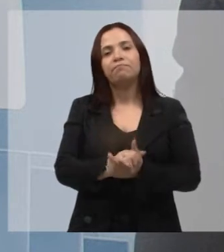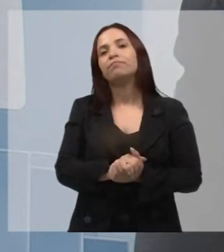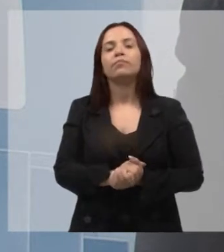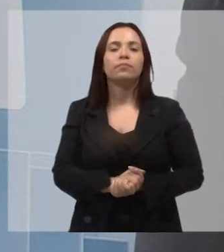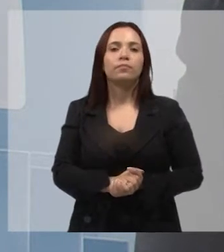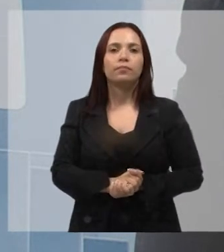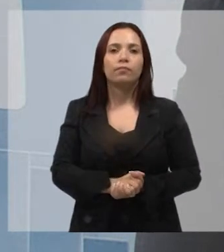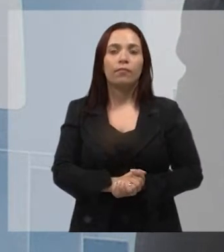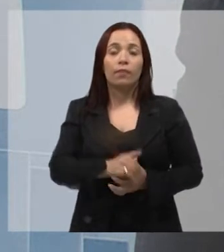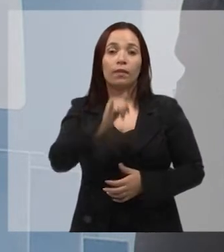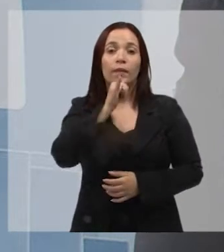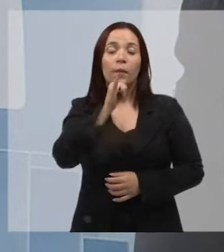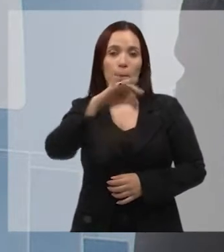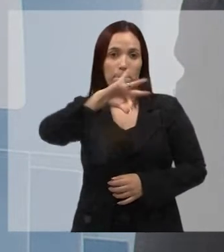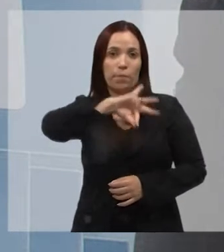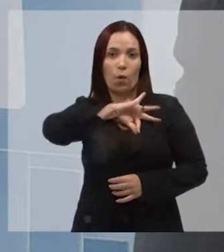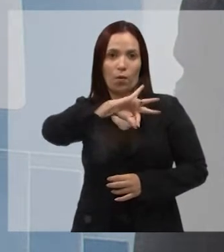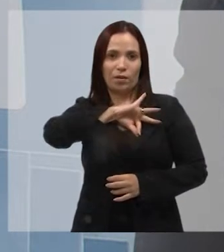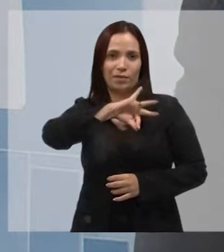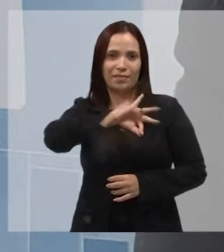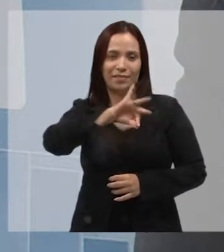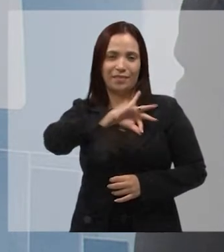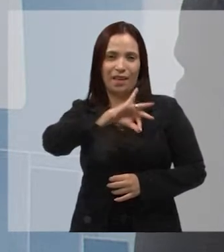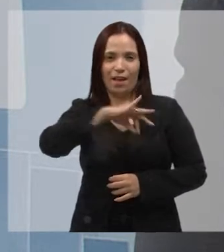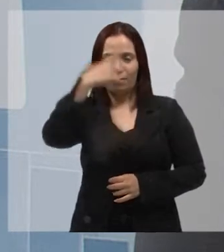um policial ganhasse aqui